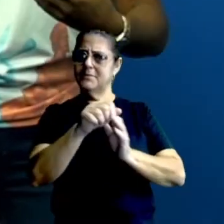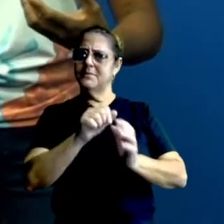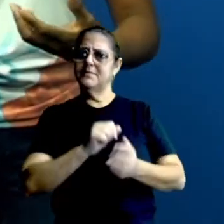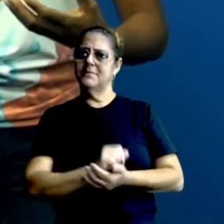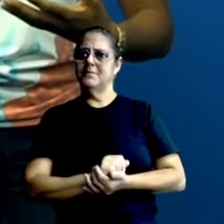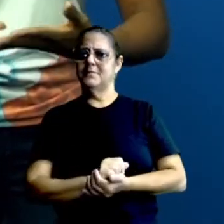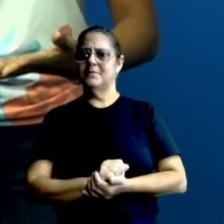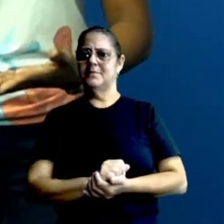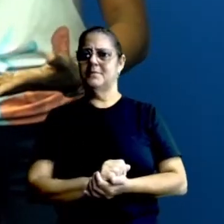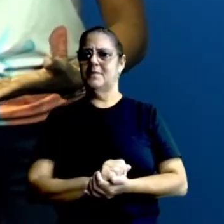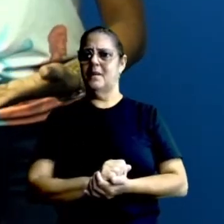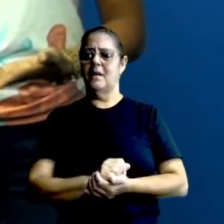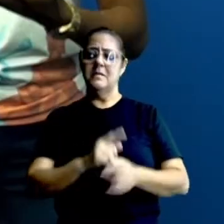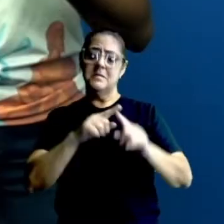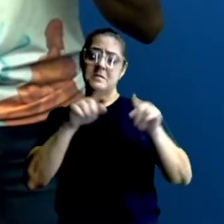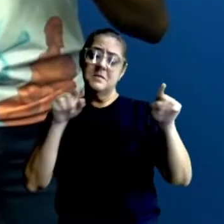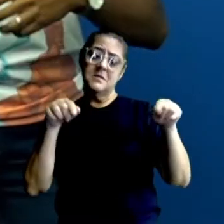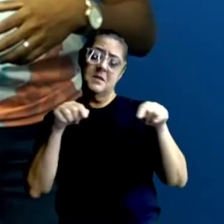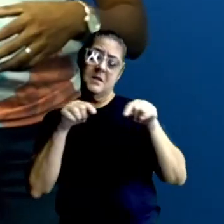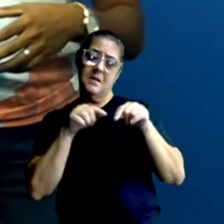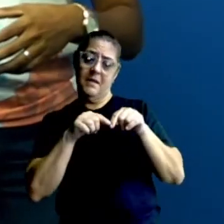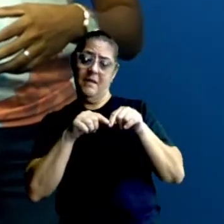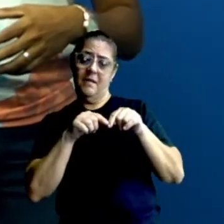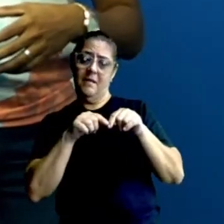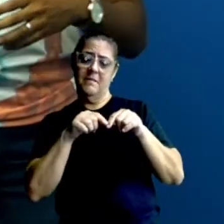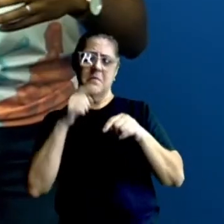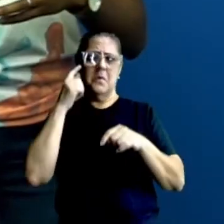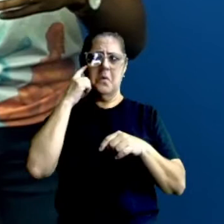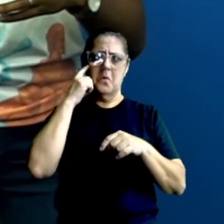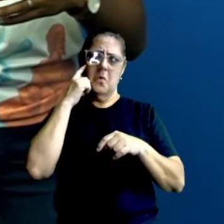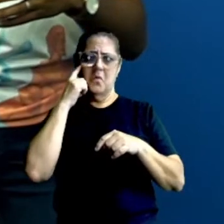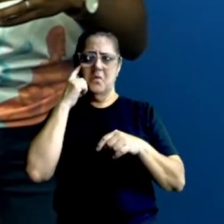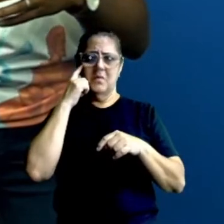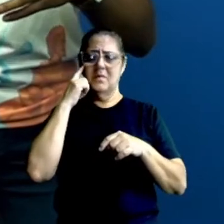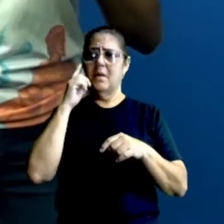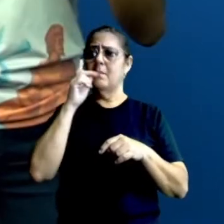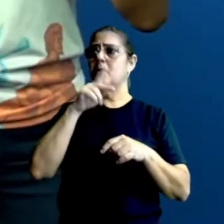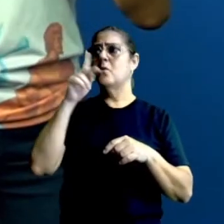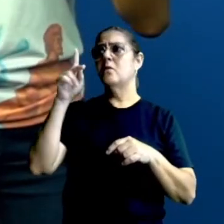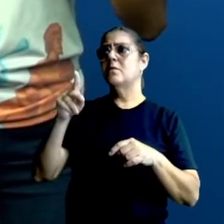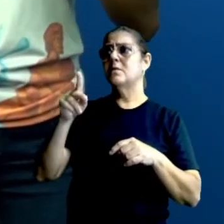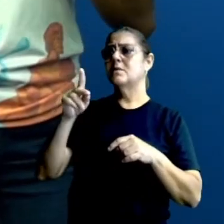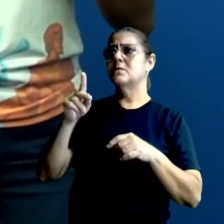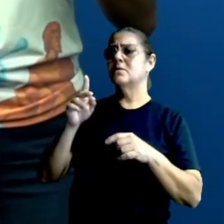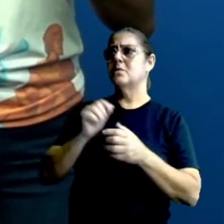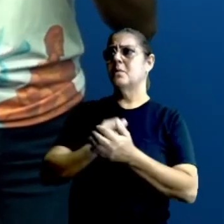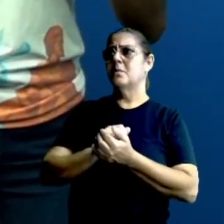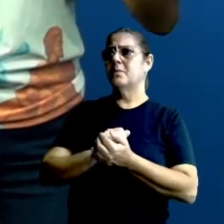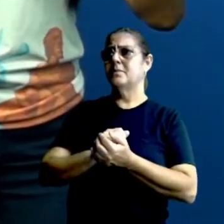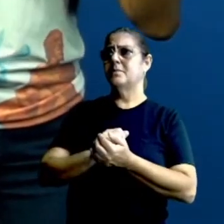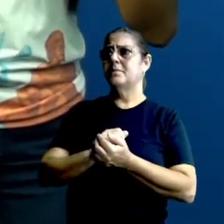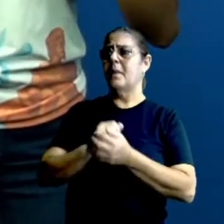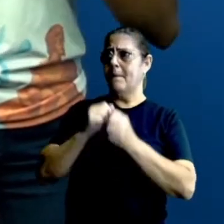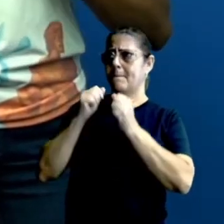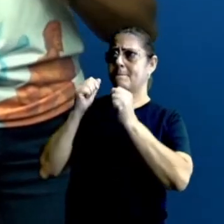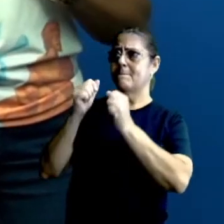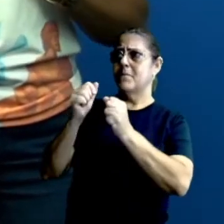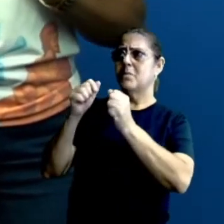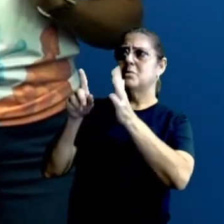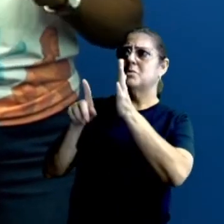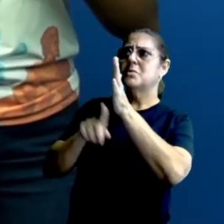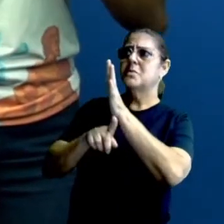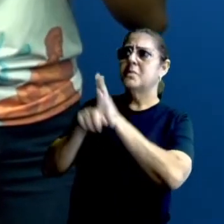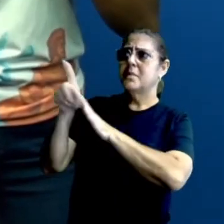na sala de aula é comum você ter dúvidas e você perguntar ao professor se você pode fazer